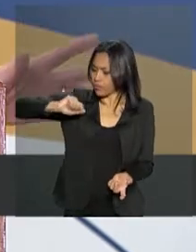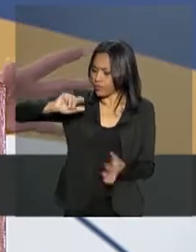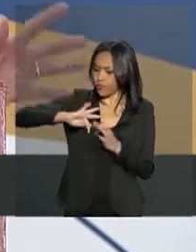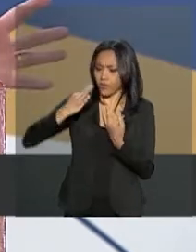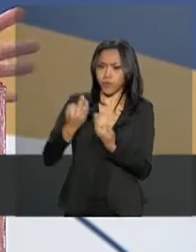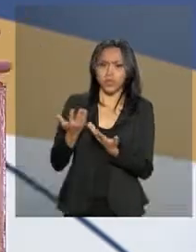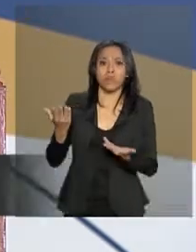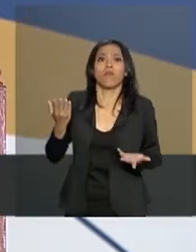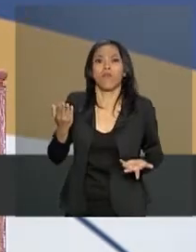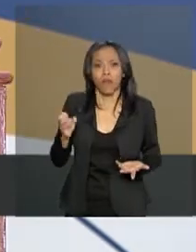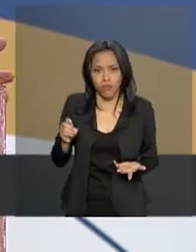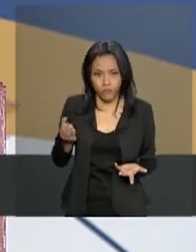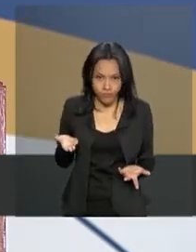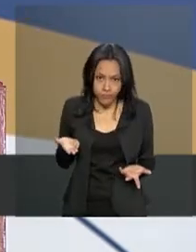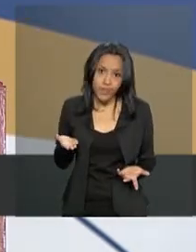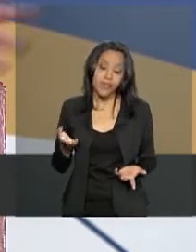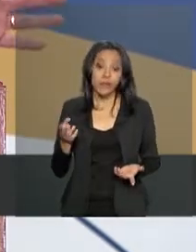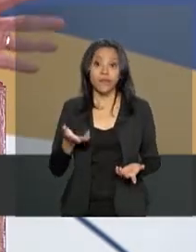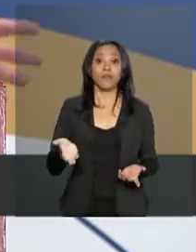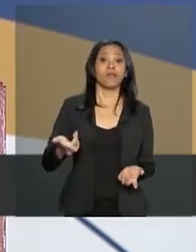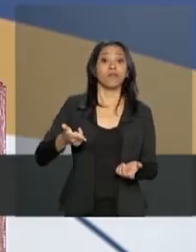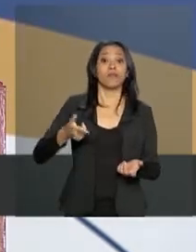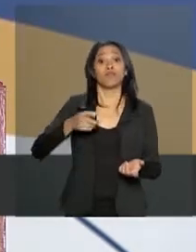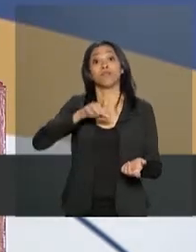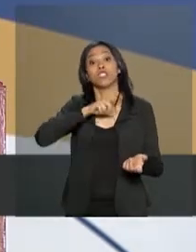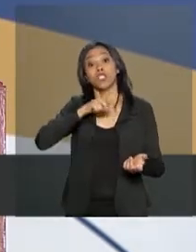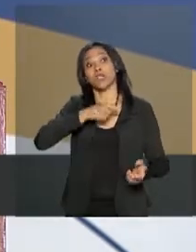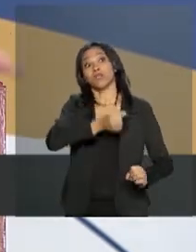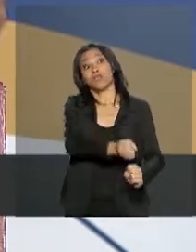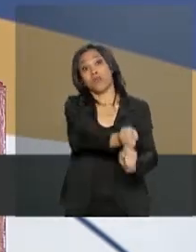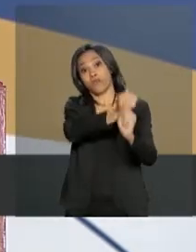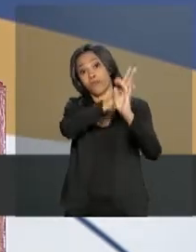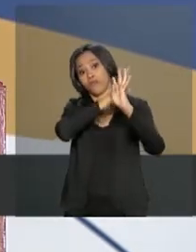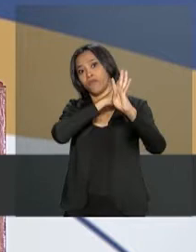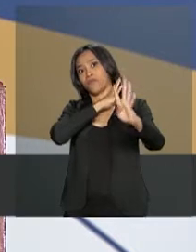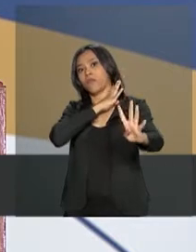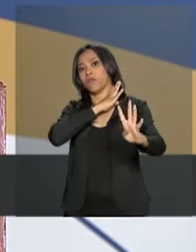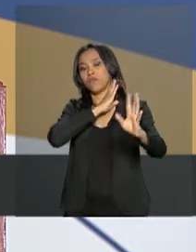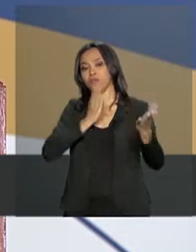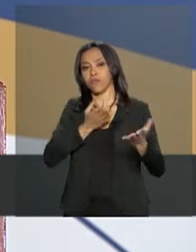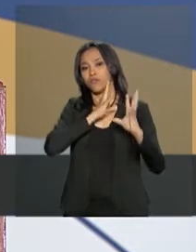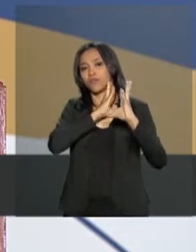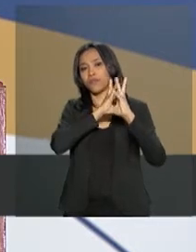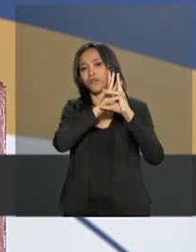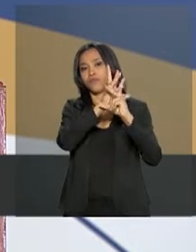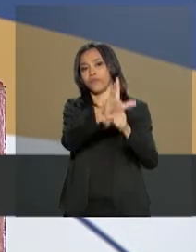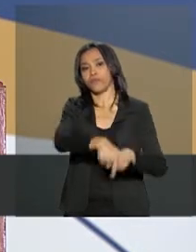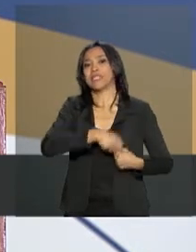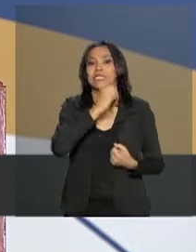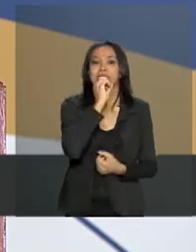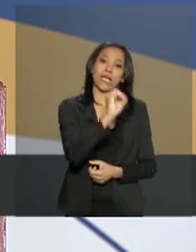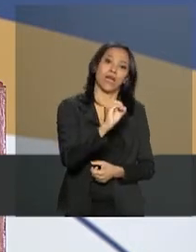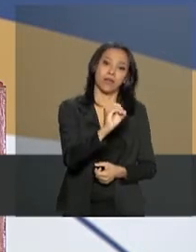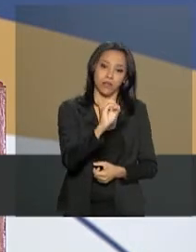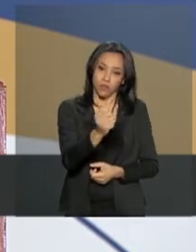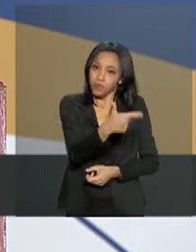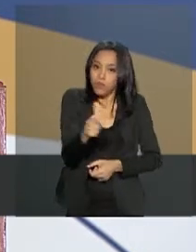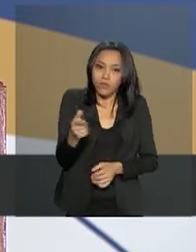nos bairros uma fila imensa no bolsa família que foi gerado zerada